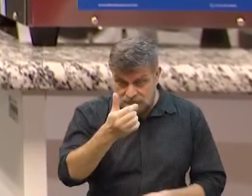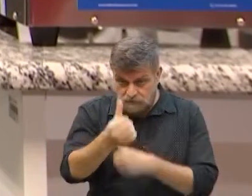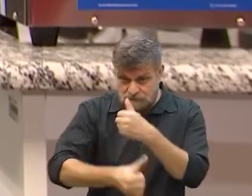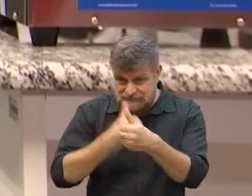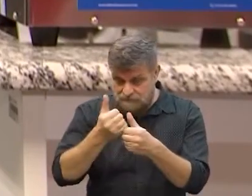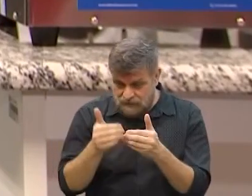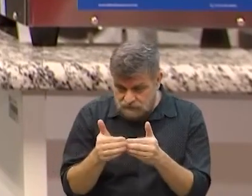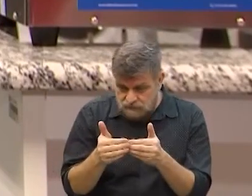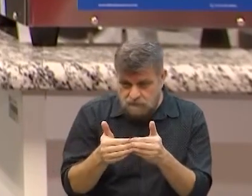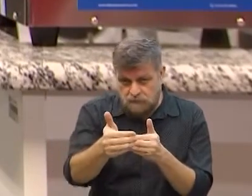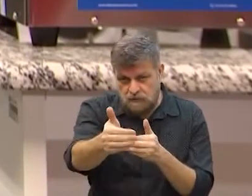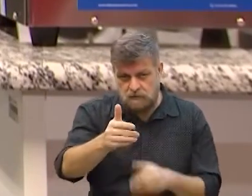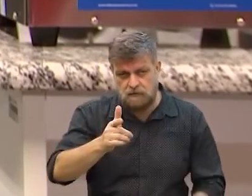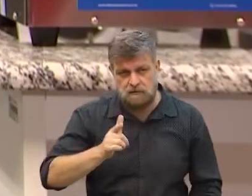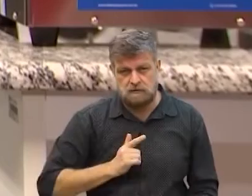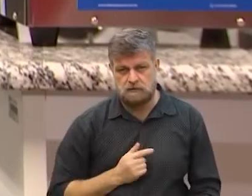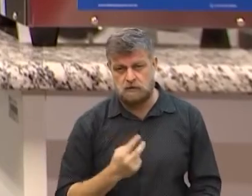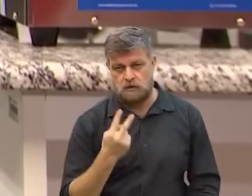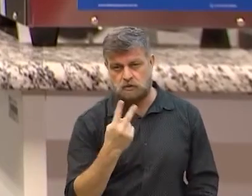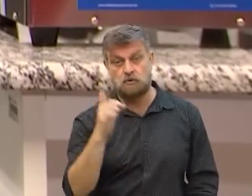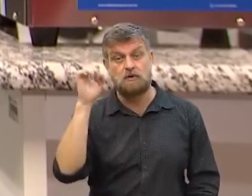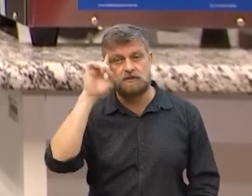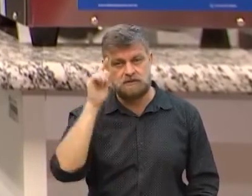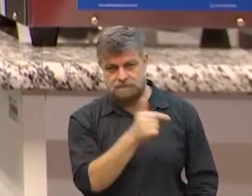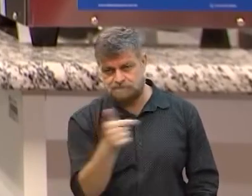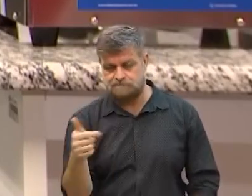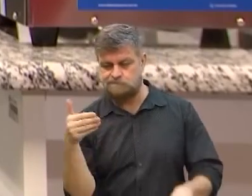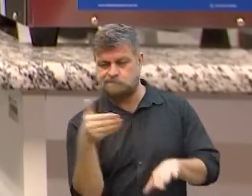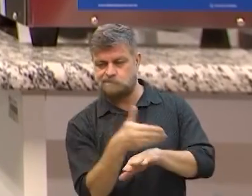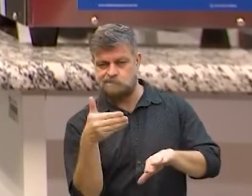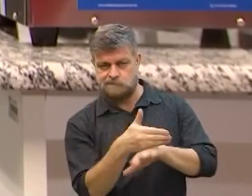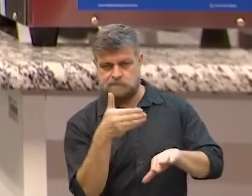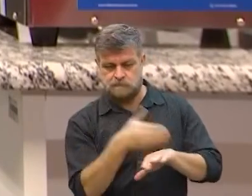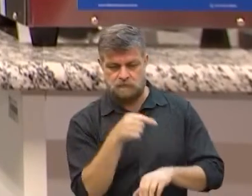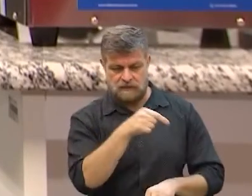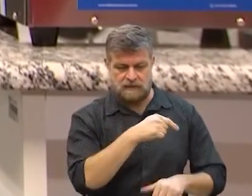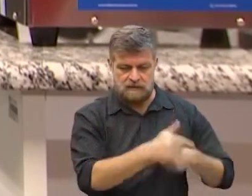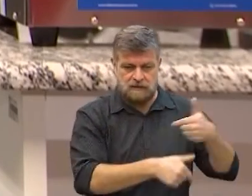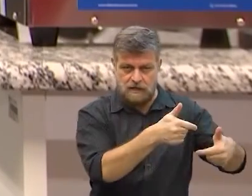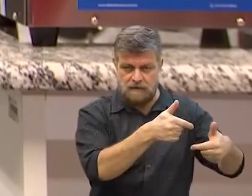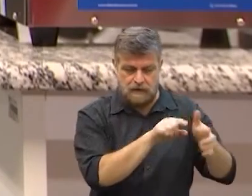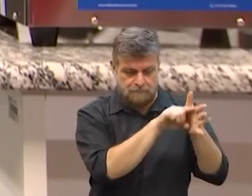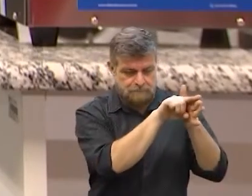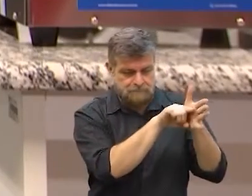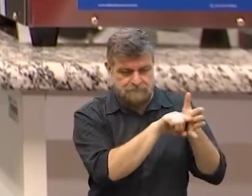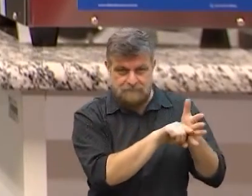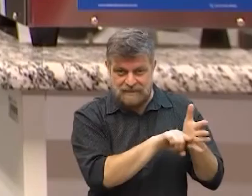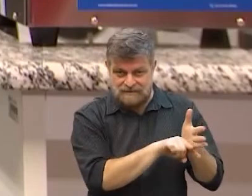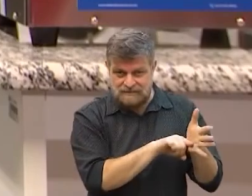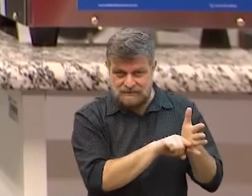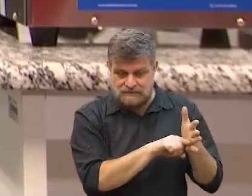semestre, serão 2 dias por semana em que eles vão desenvolver atividades de pesquisa que